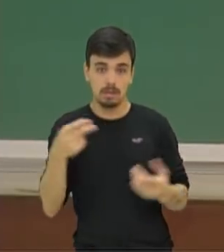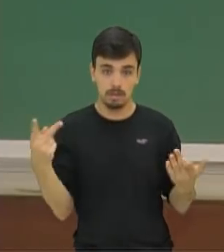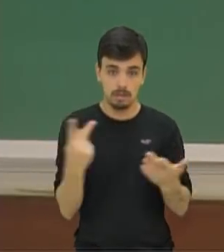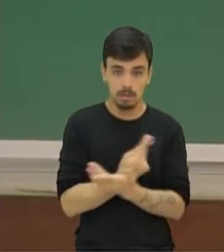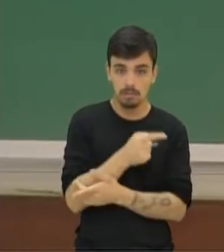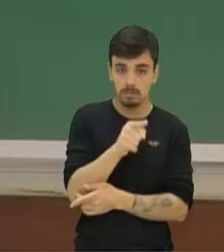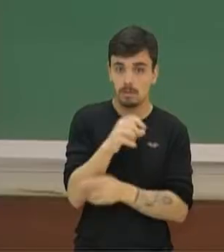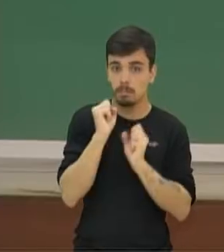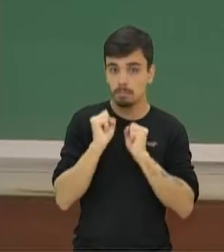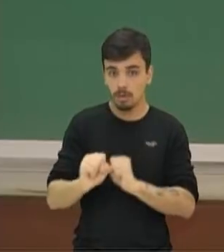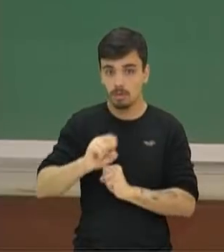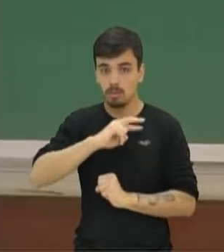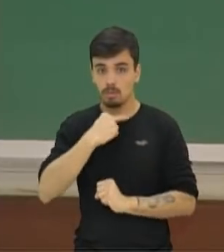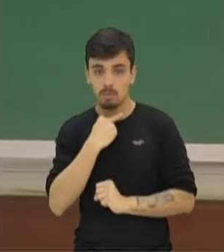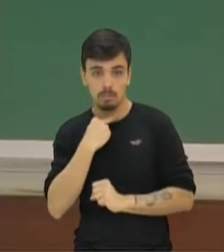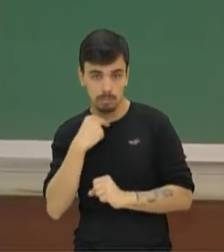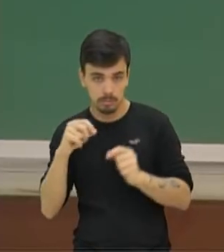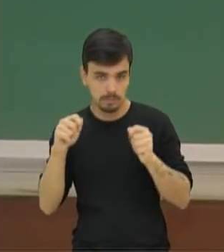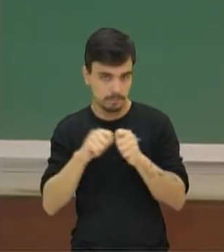ou não fazer.